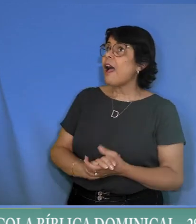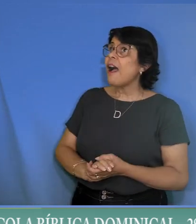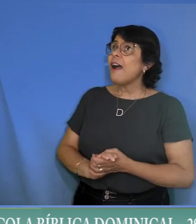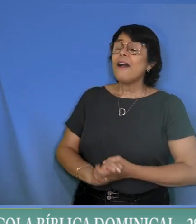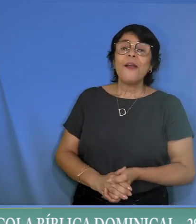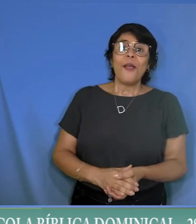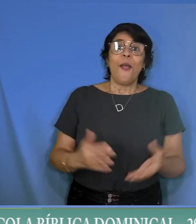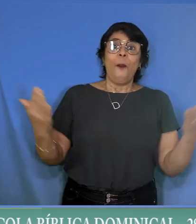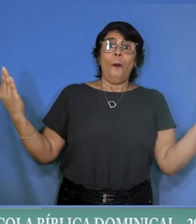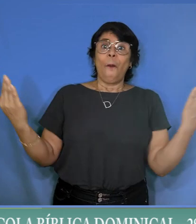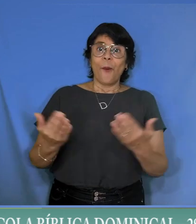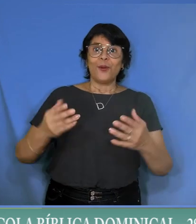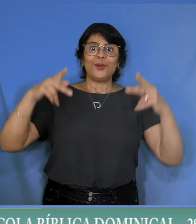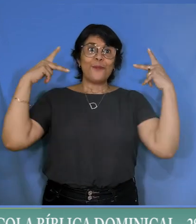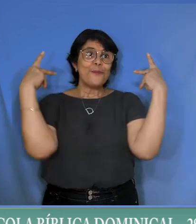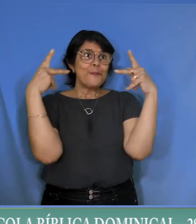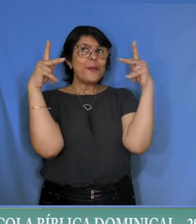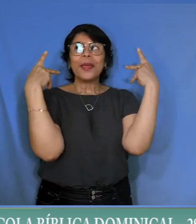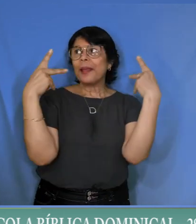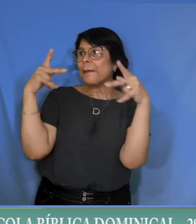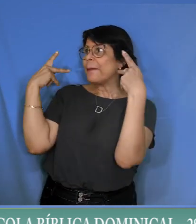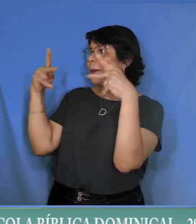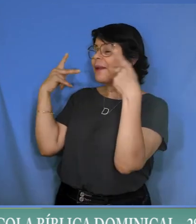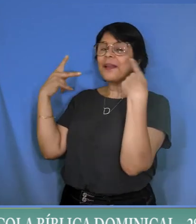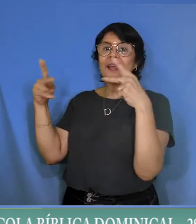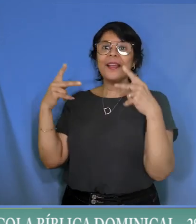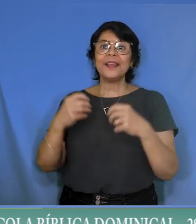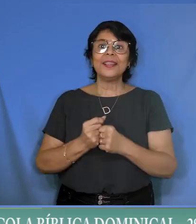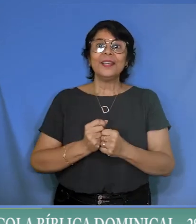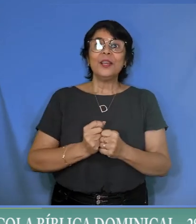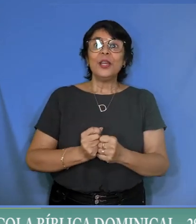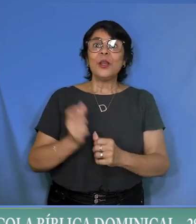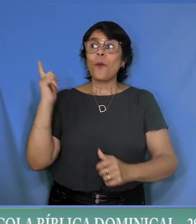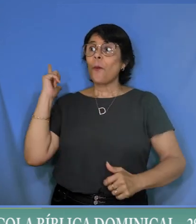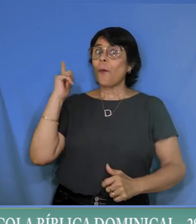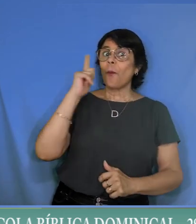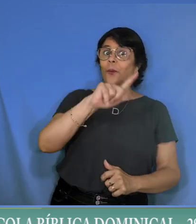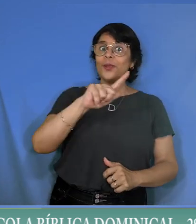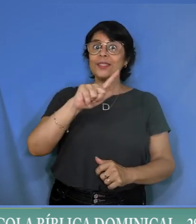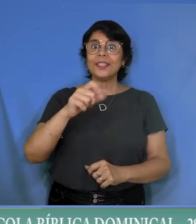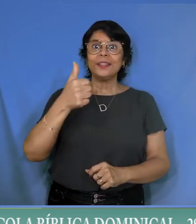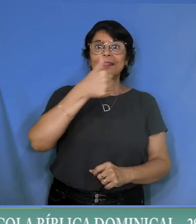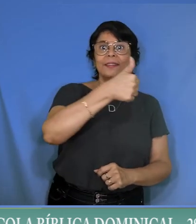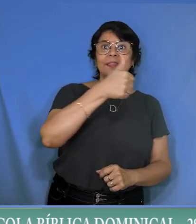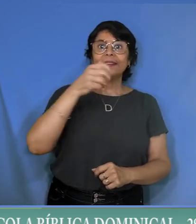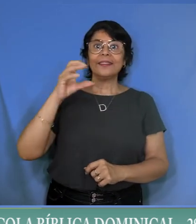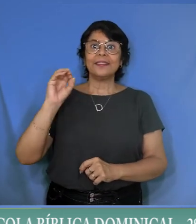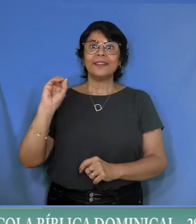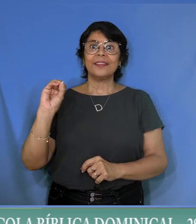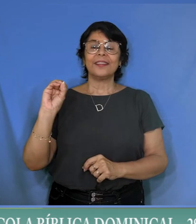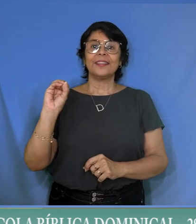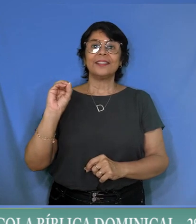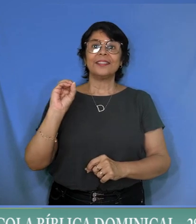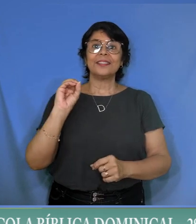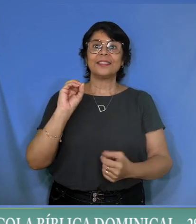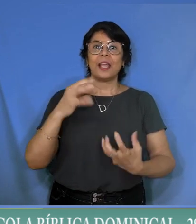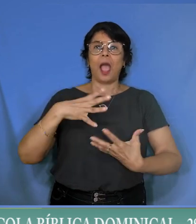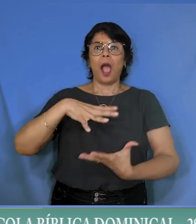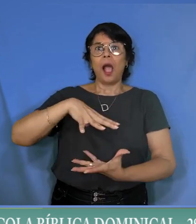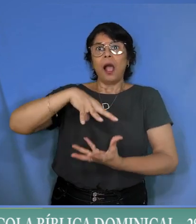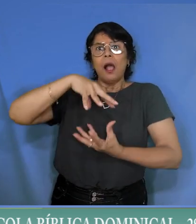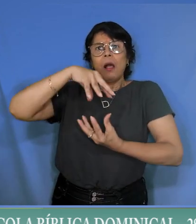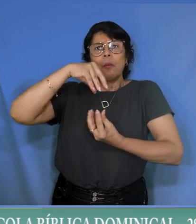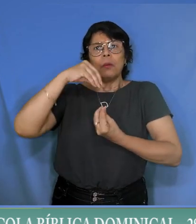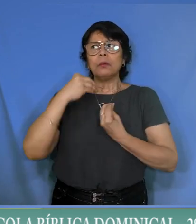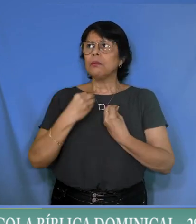como se tivesse um monte de espírito debaixo de um pano branco e eles se convertessem um fantasma. Era uma